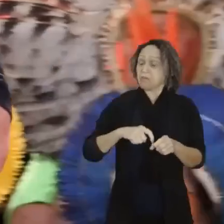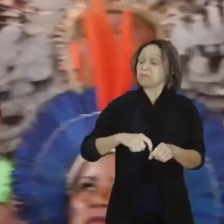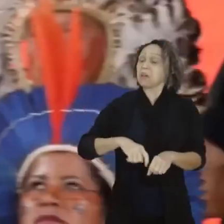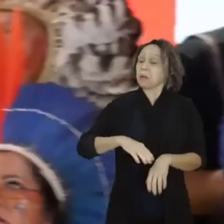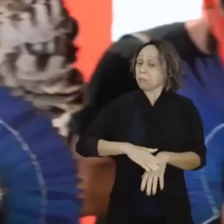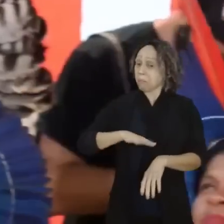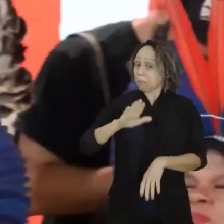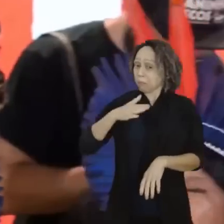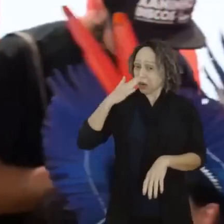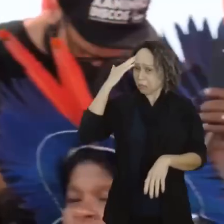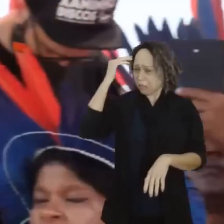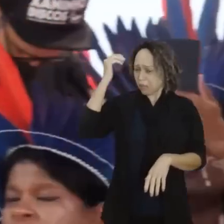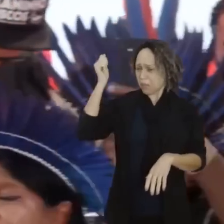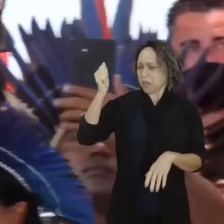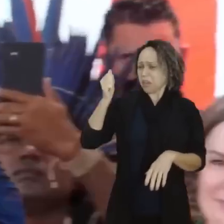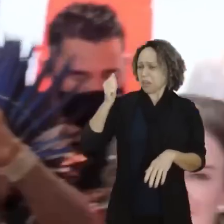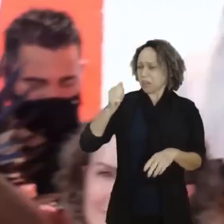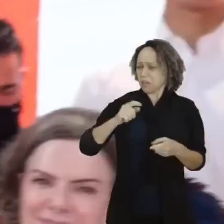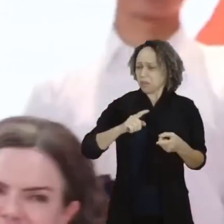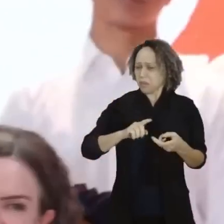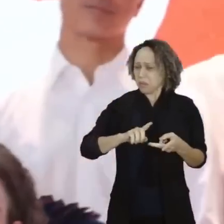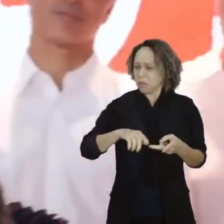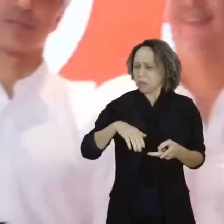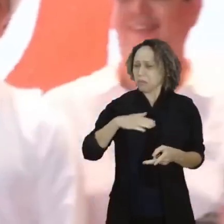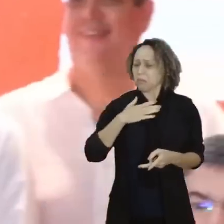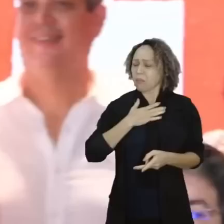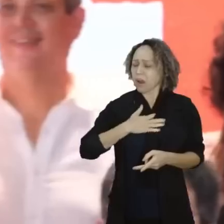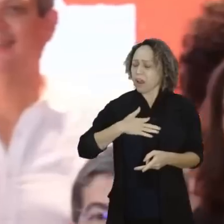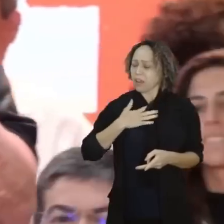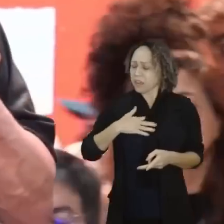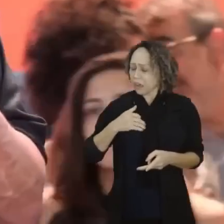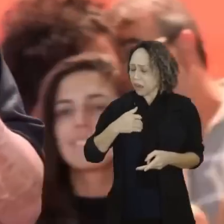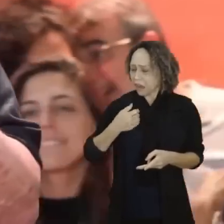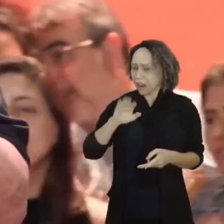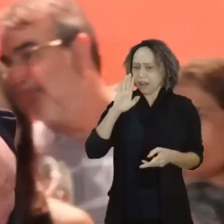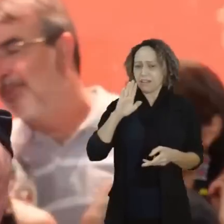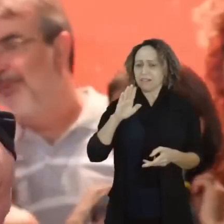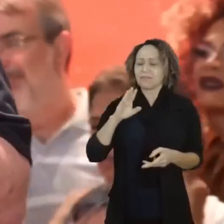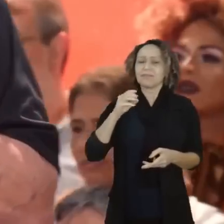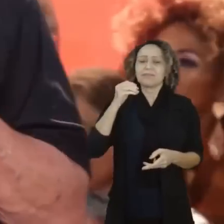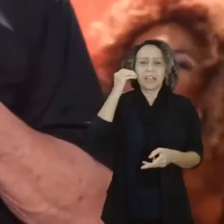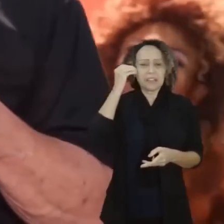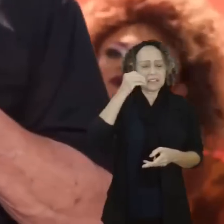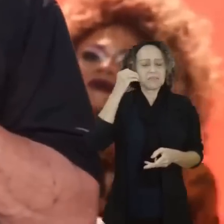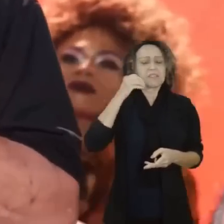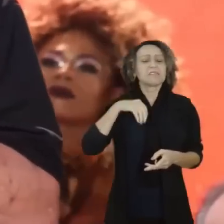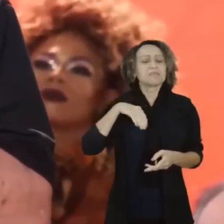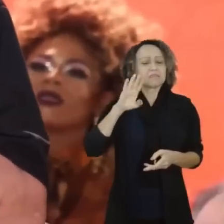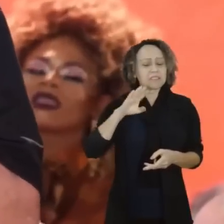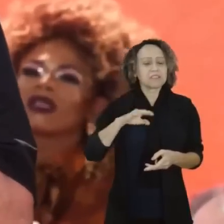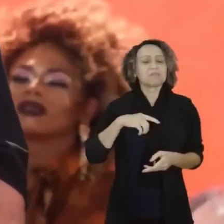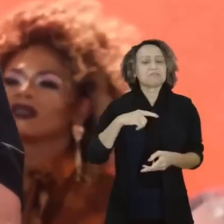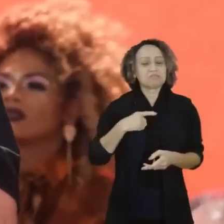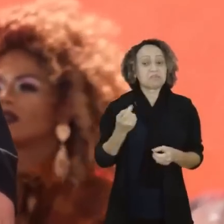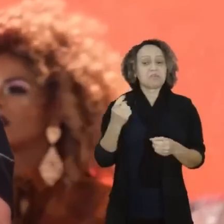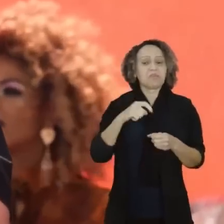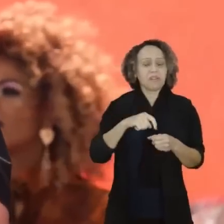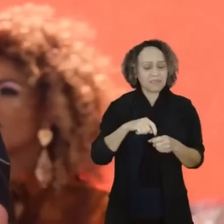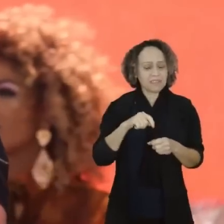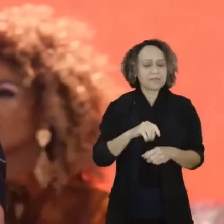votar mais calmo. Vou votar com mais experiência. E eu quero que vocês